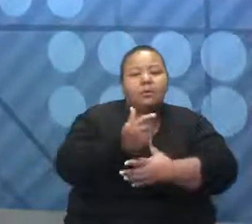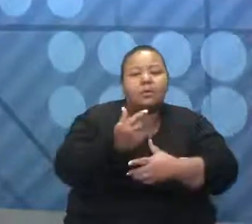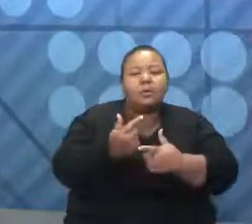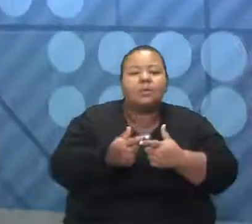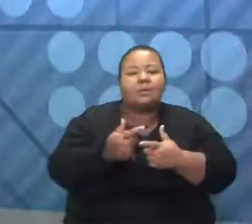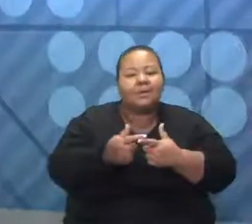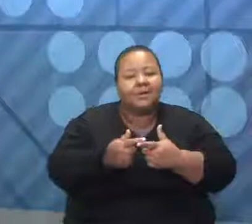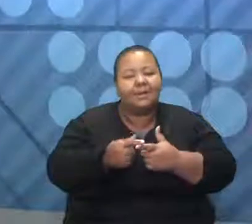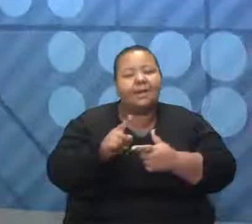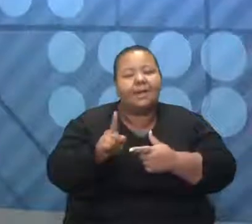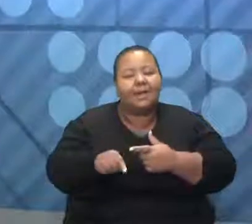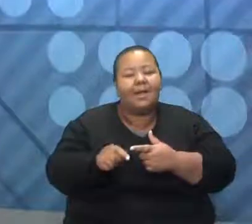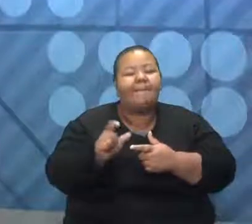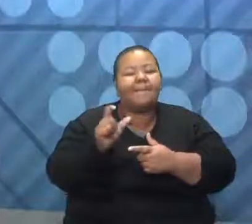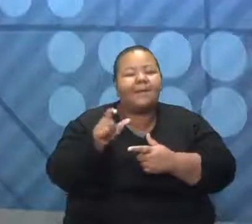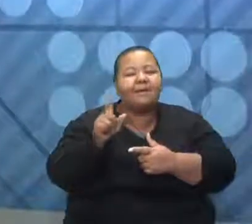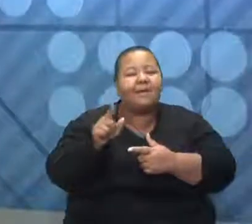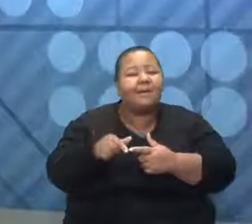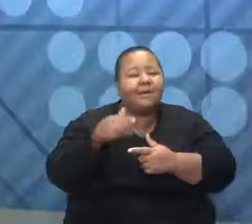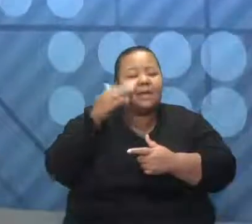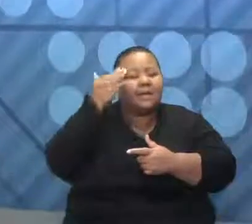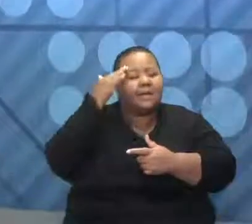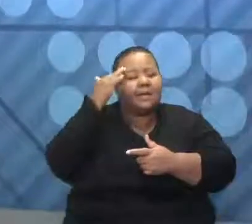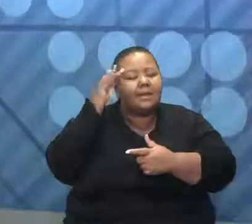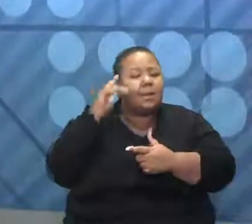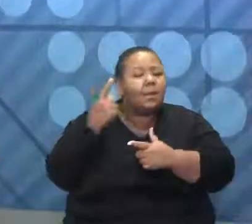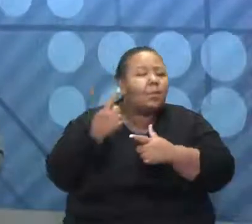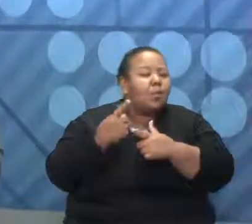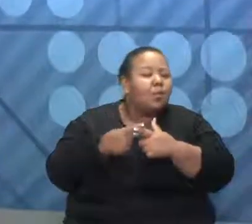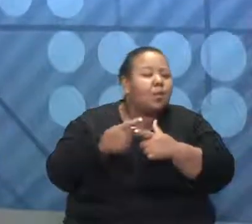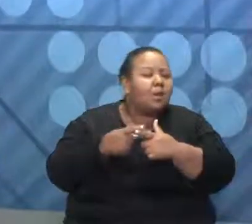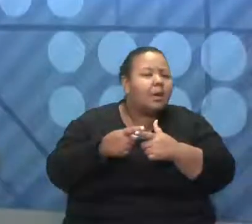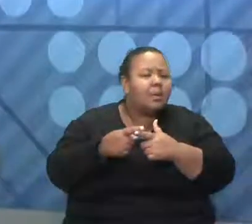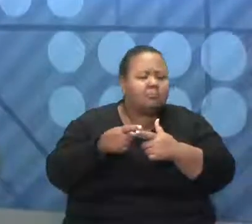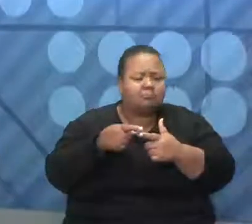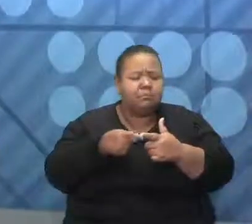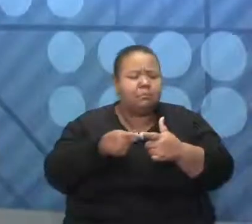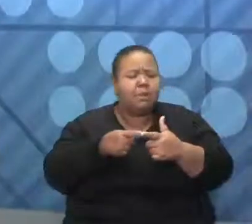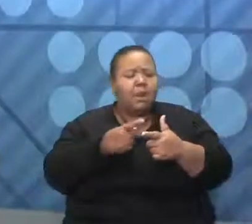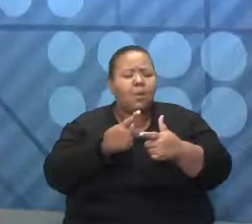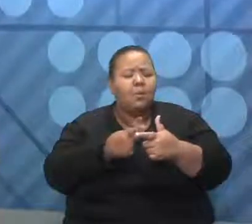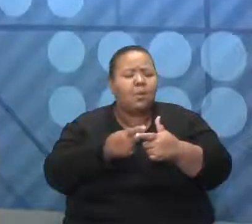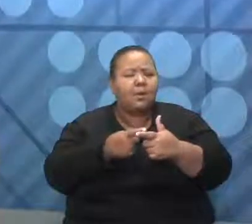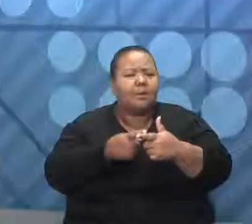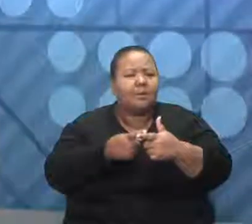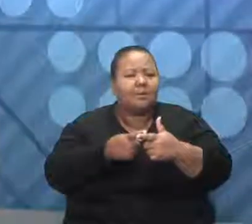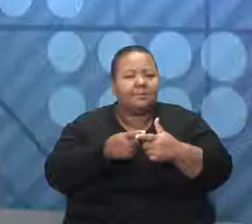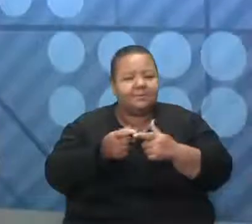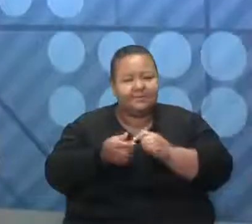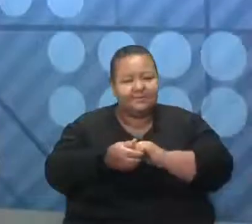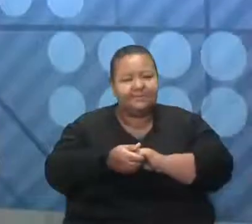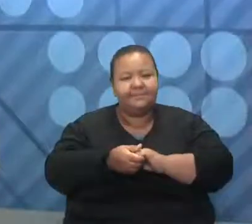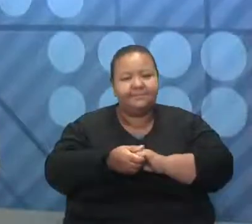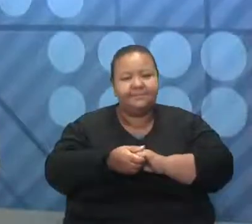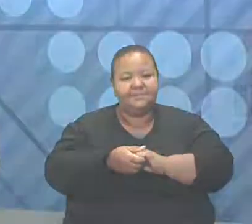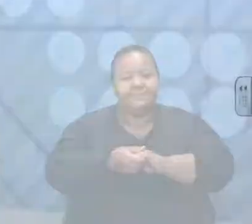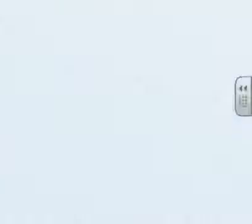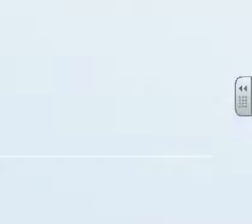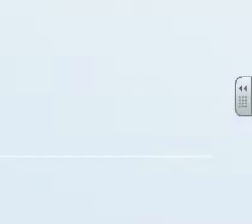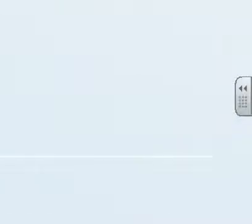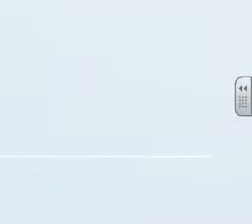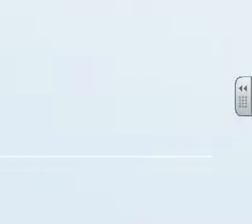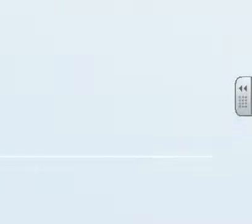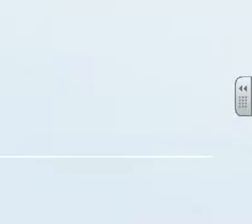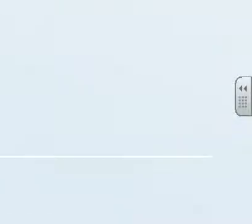quê? Essa é a palavra, é sempre entender a causa, o porquê que está acontecendo.